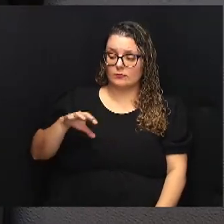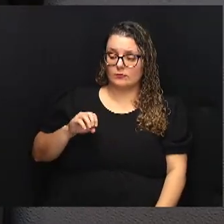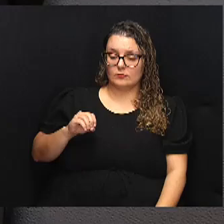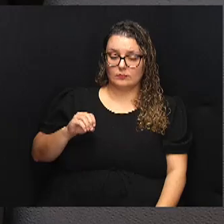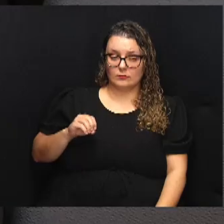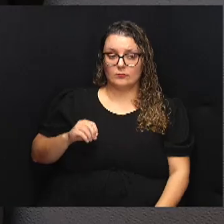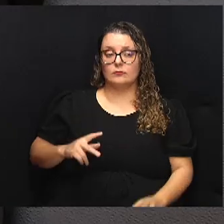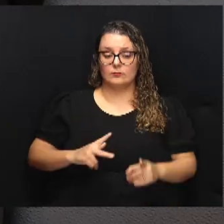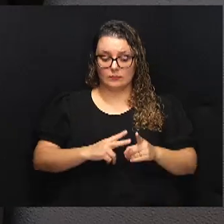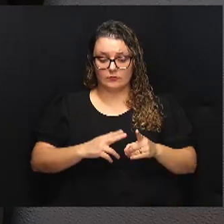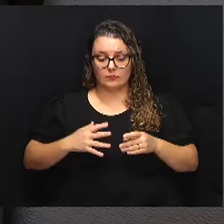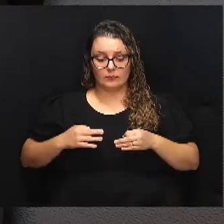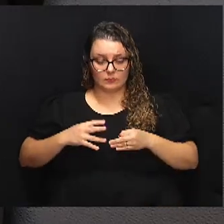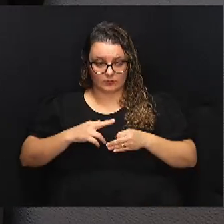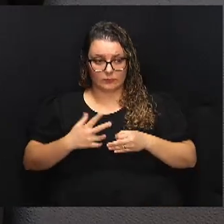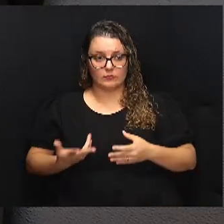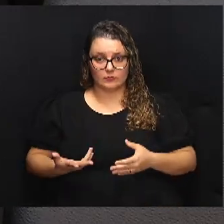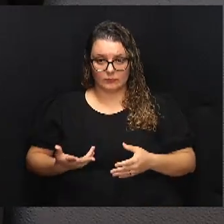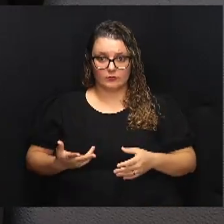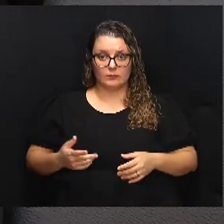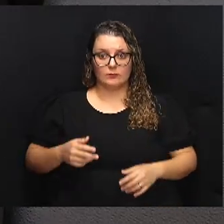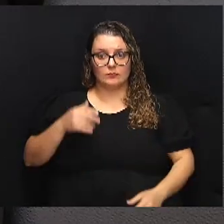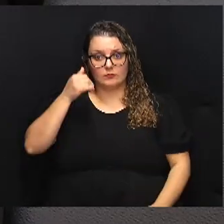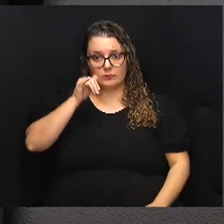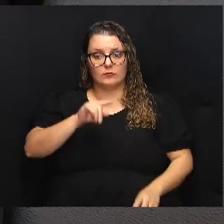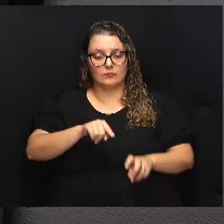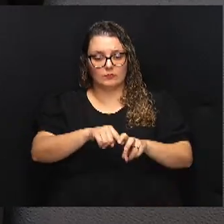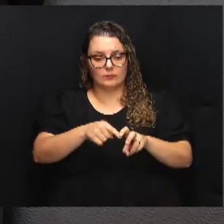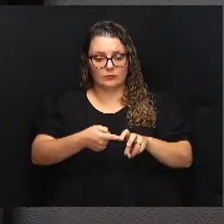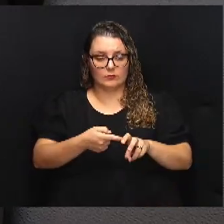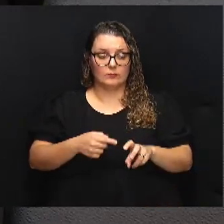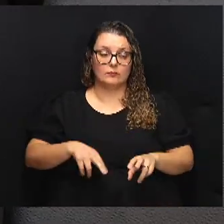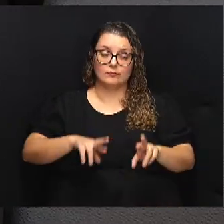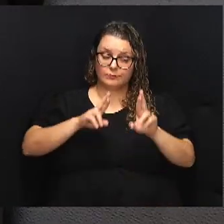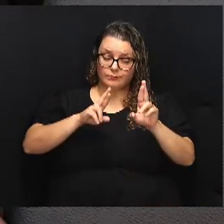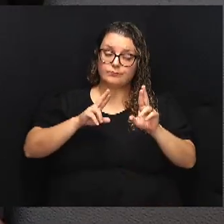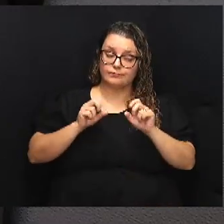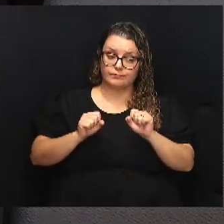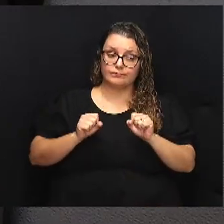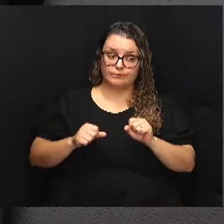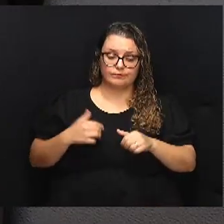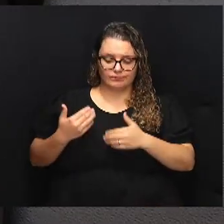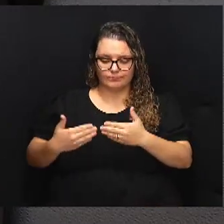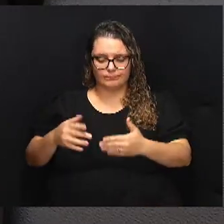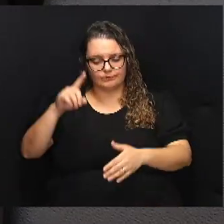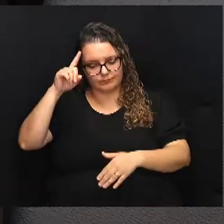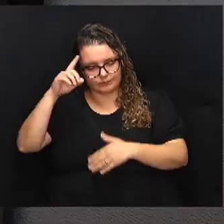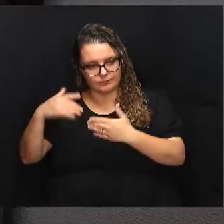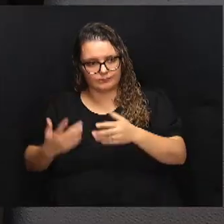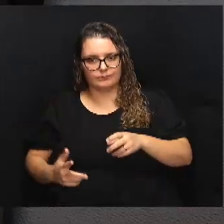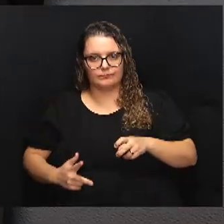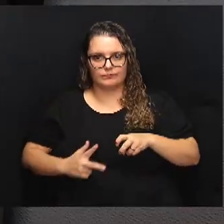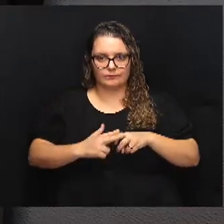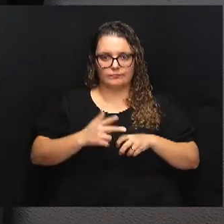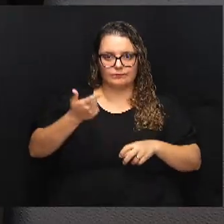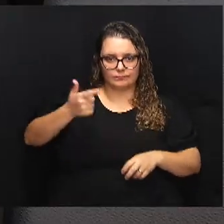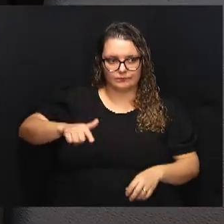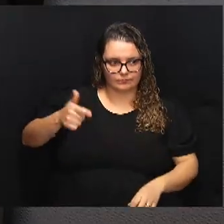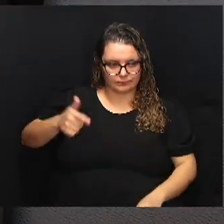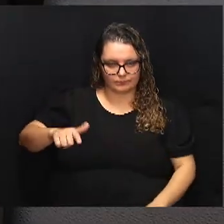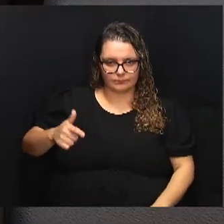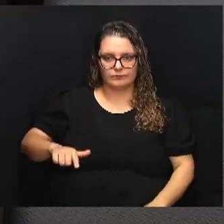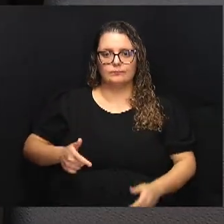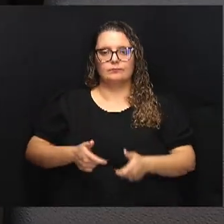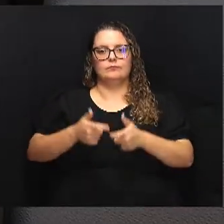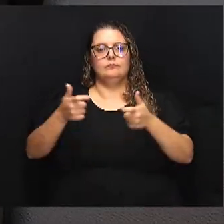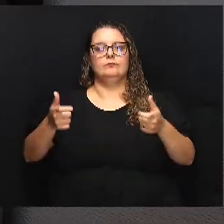está divulgando, é importante isso, e a gente torce para que nós possamos colocar em prática a castração contínua e também aumentar